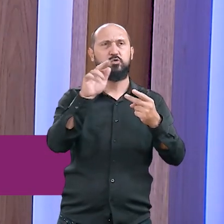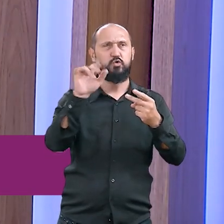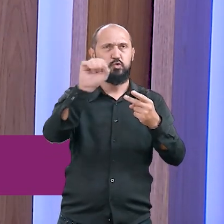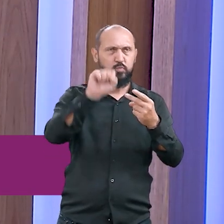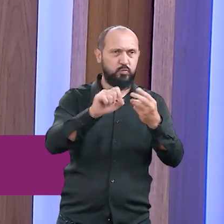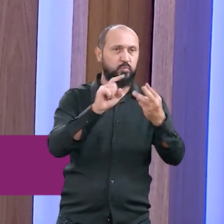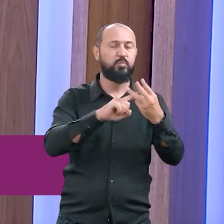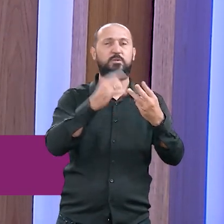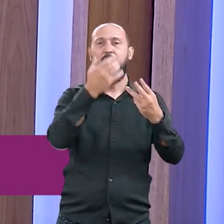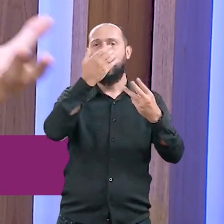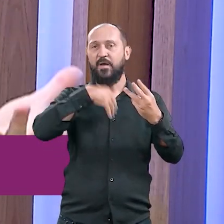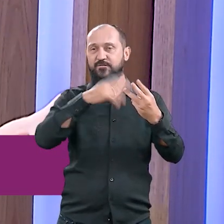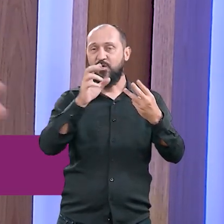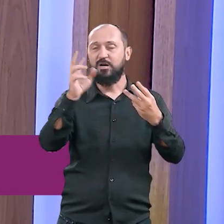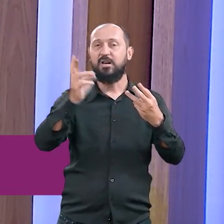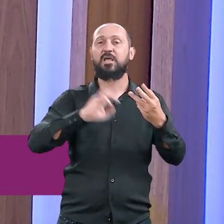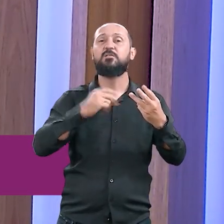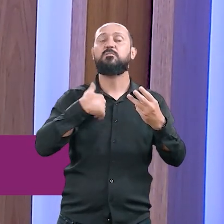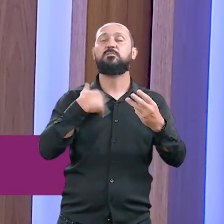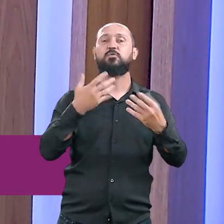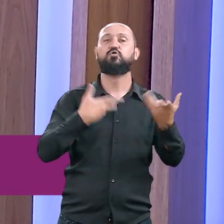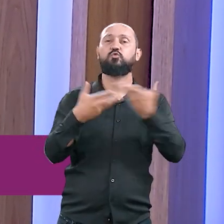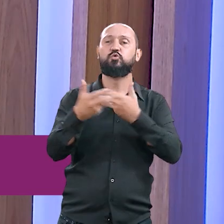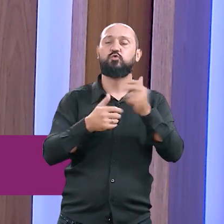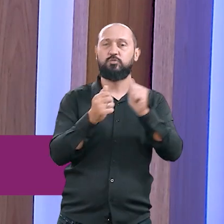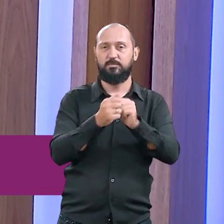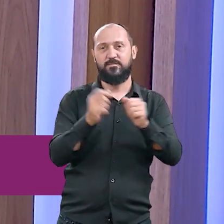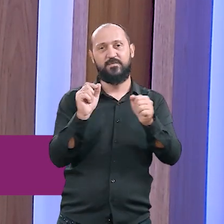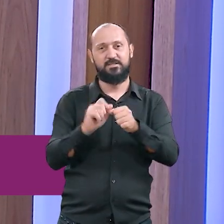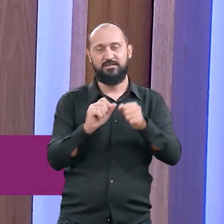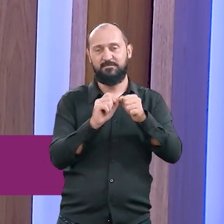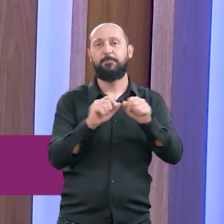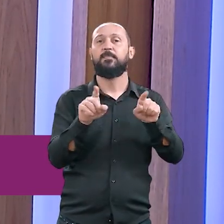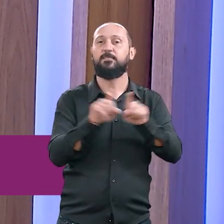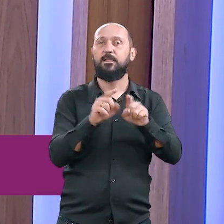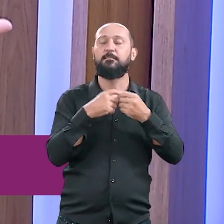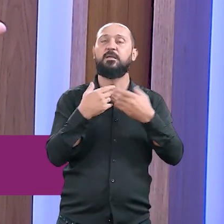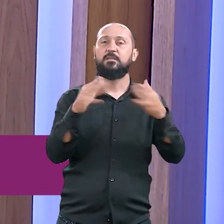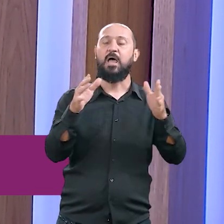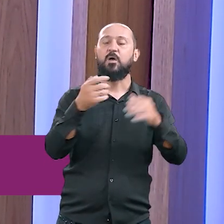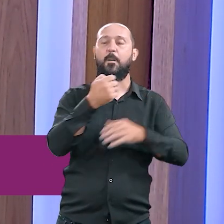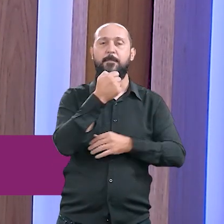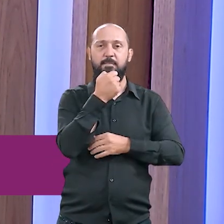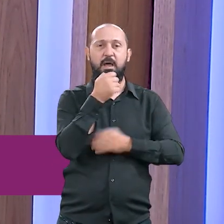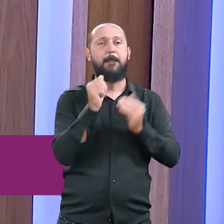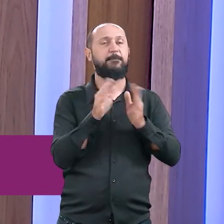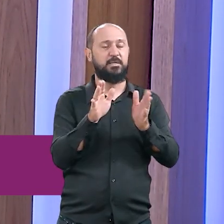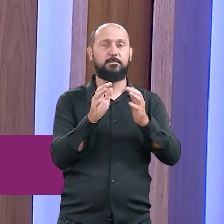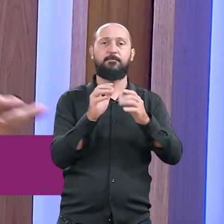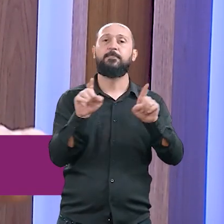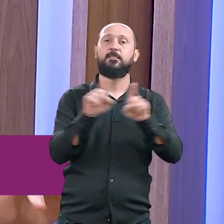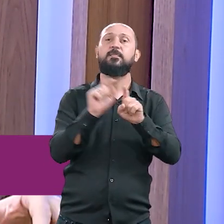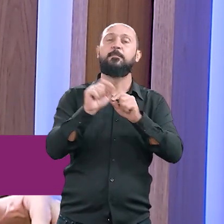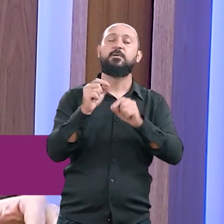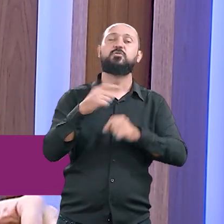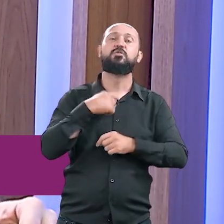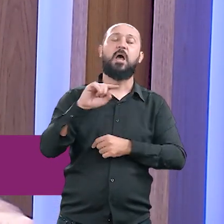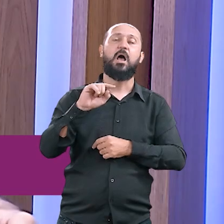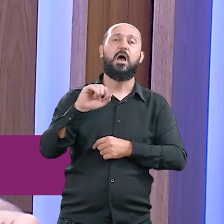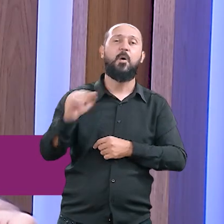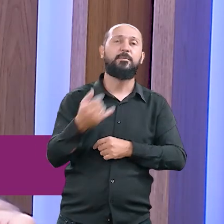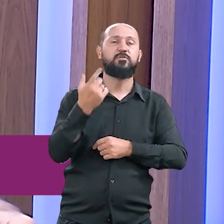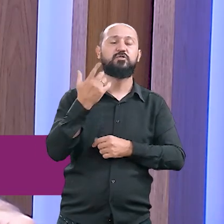falando com ela tem que estar com o ouvido aberto, né? Então, sim, os dispositivos captam o que a gente está falando. A questão